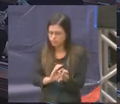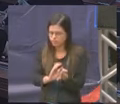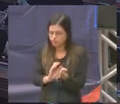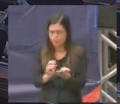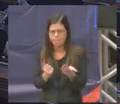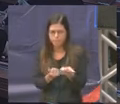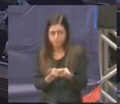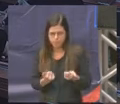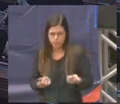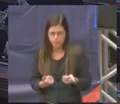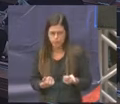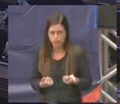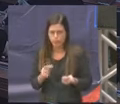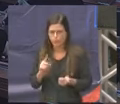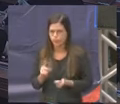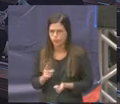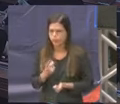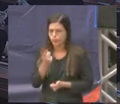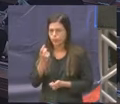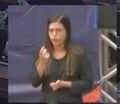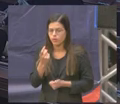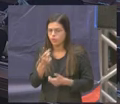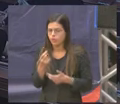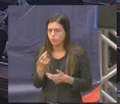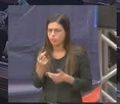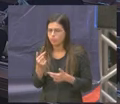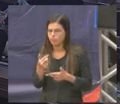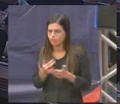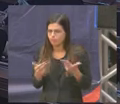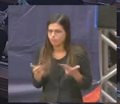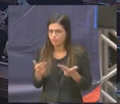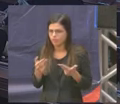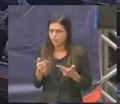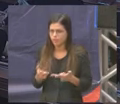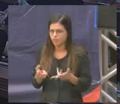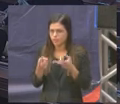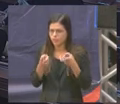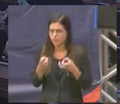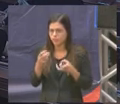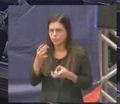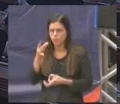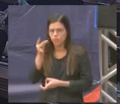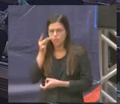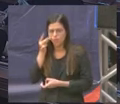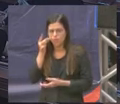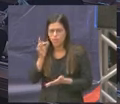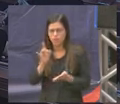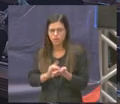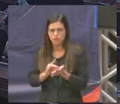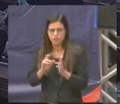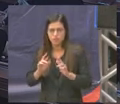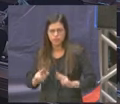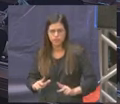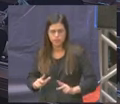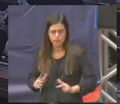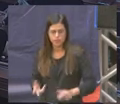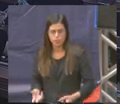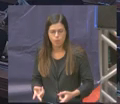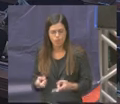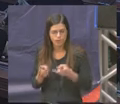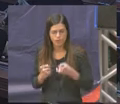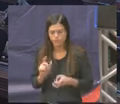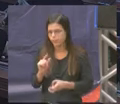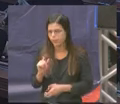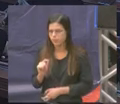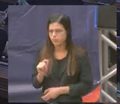único ponto que eu tenho visto uma realidade um pouco diferente. Eu percebo que